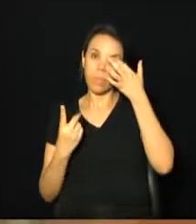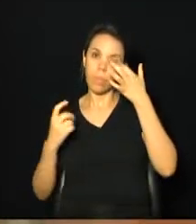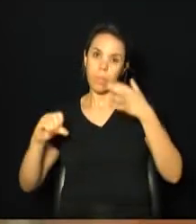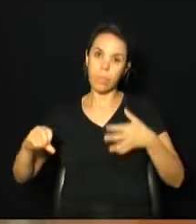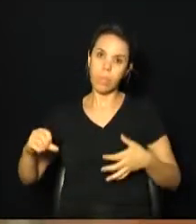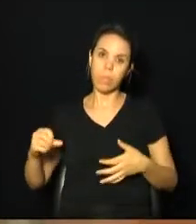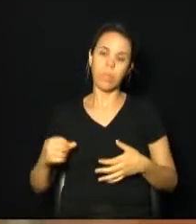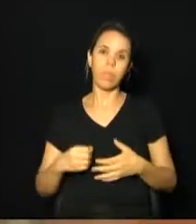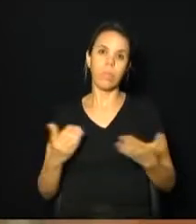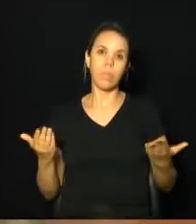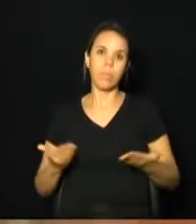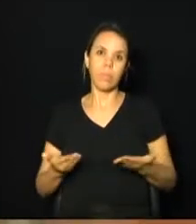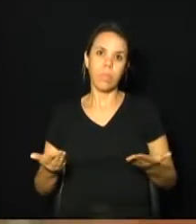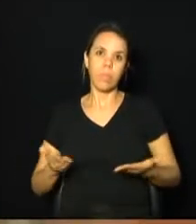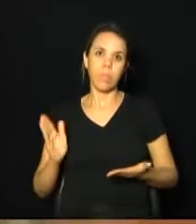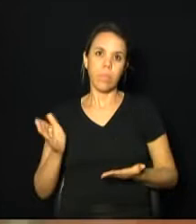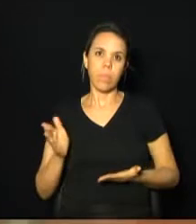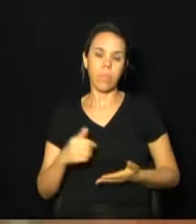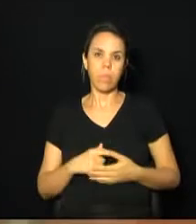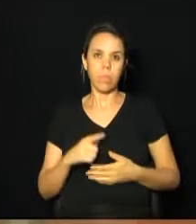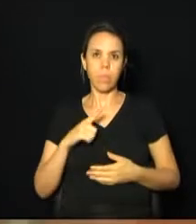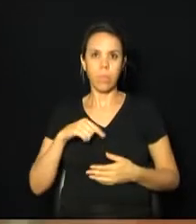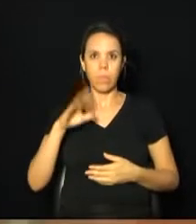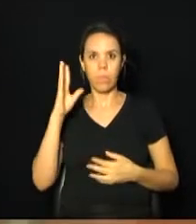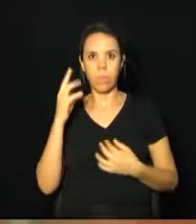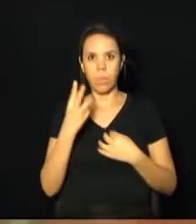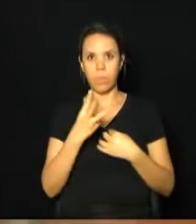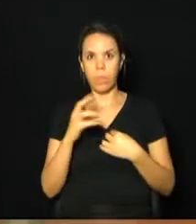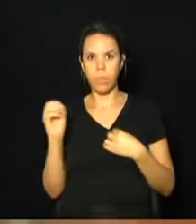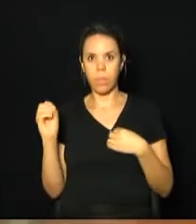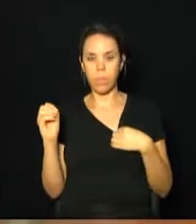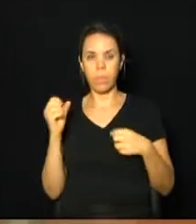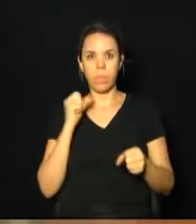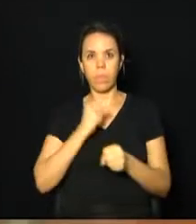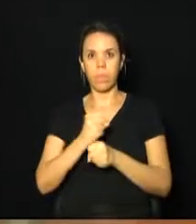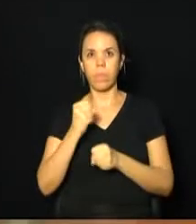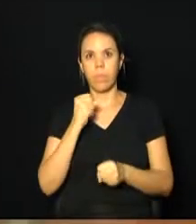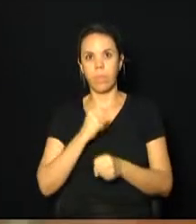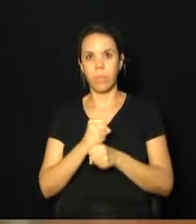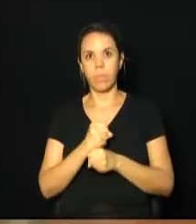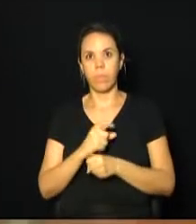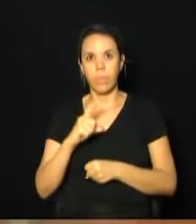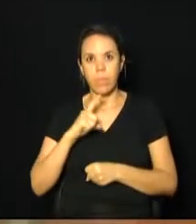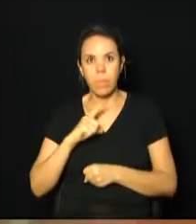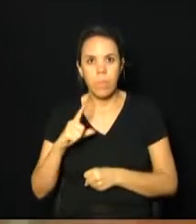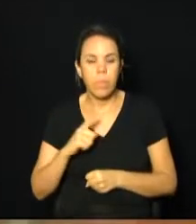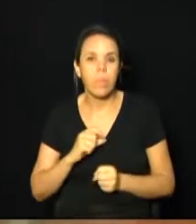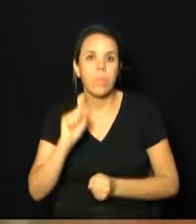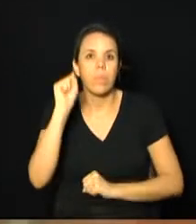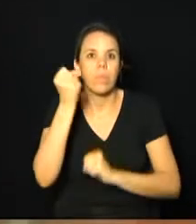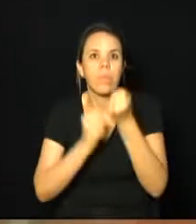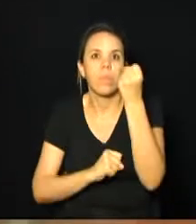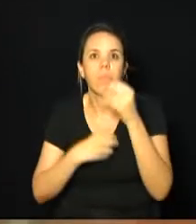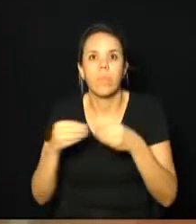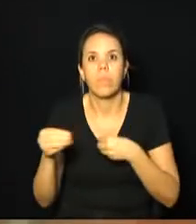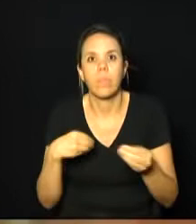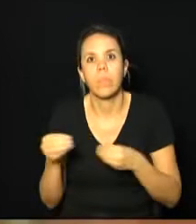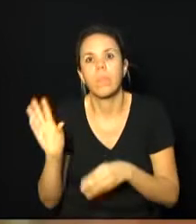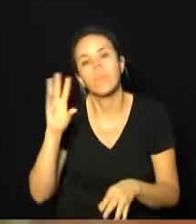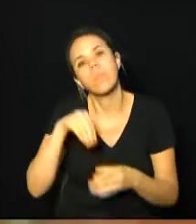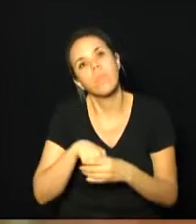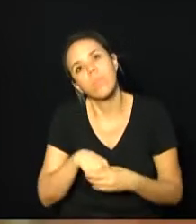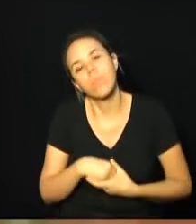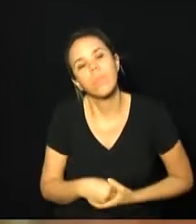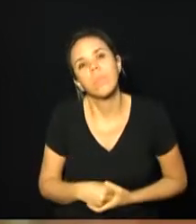2019. Hoje, ele já conta com mais de 30 construções e tem até uma fábrica de plástico funcionando